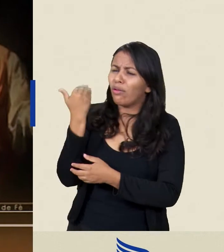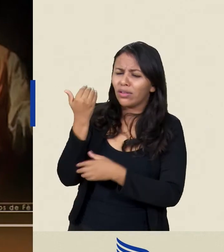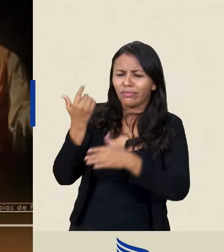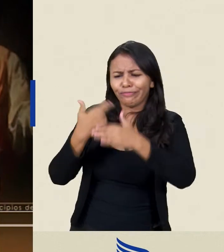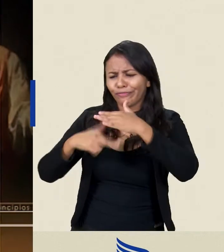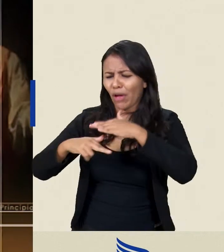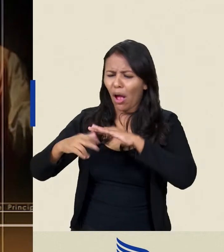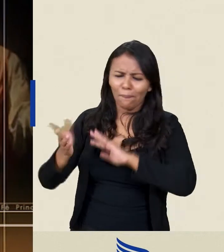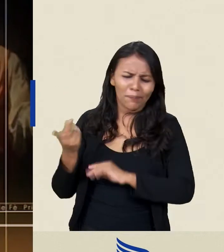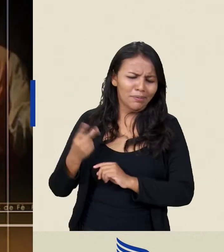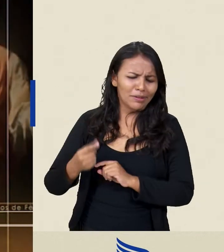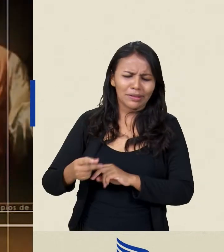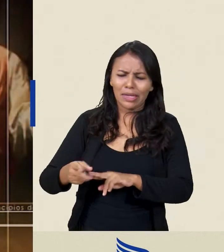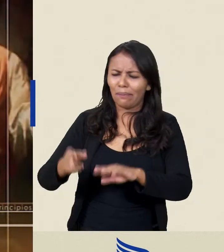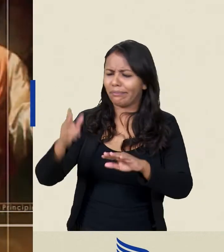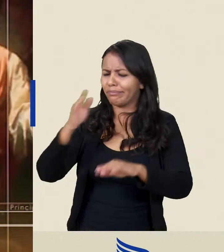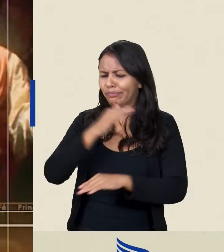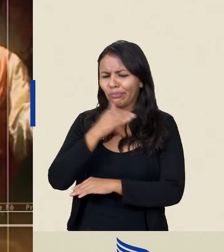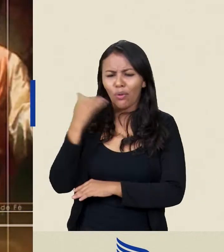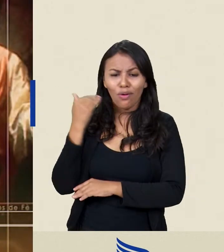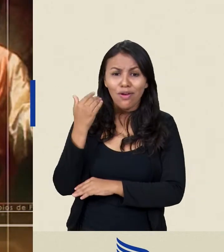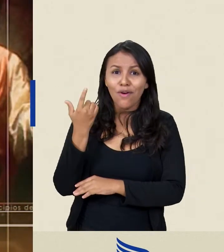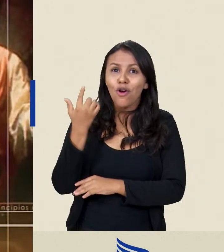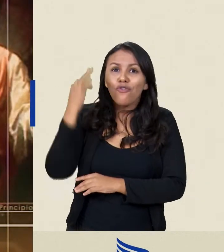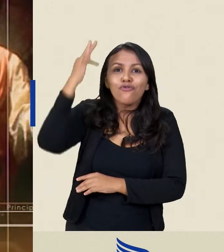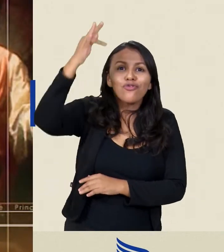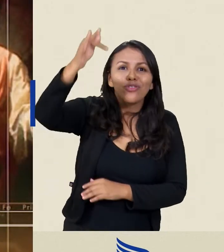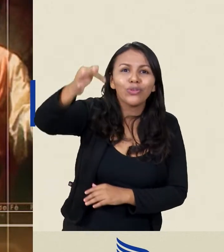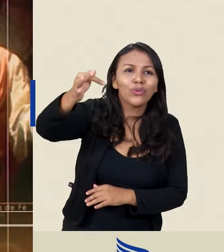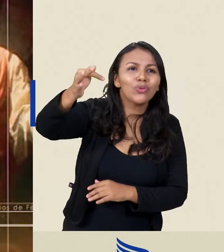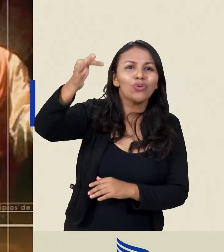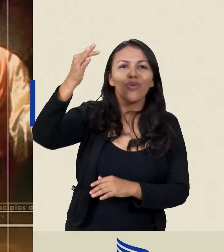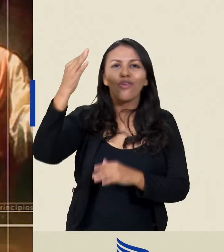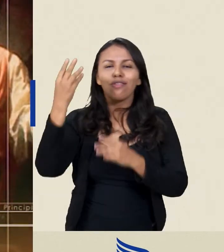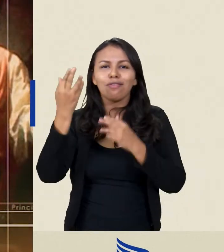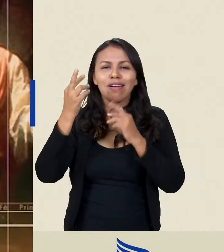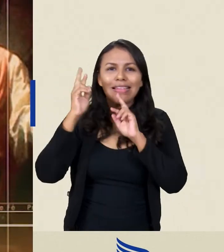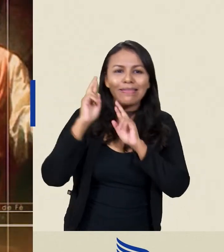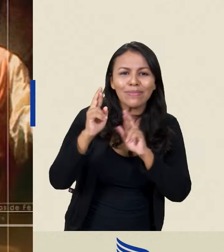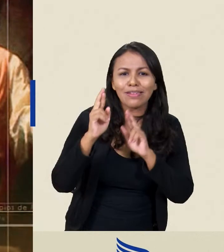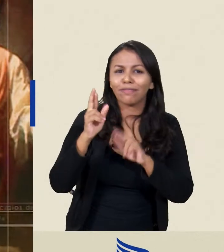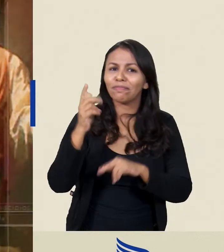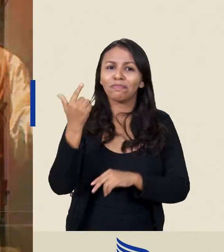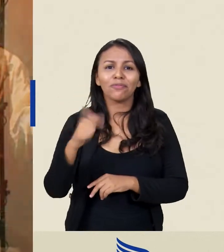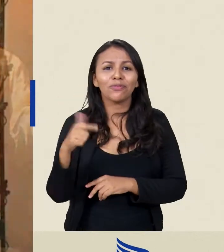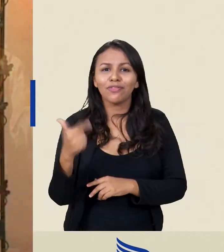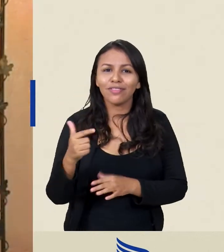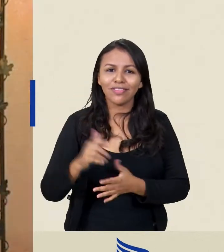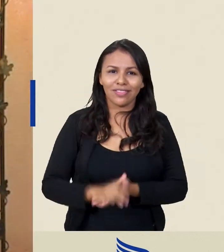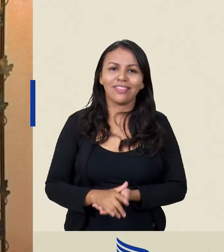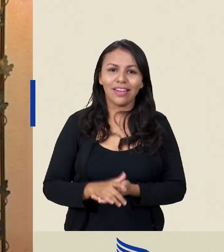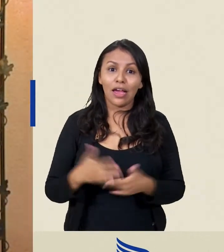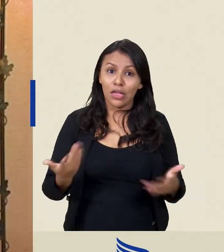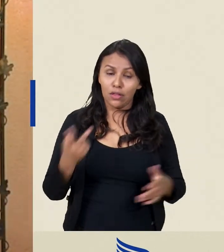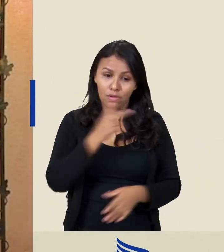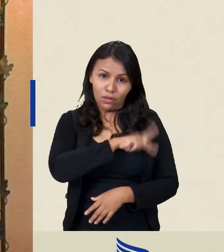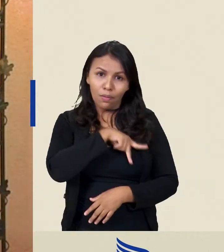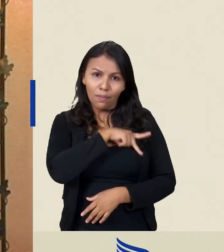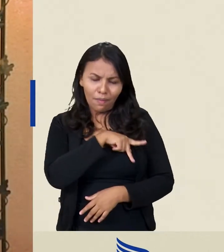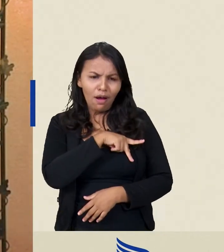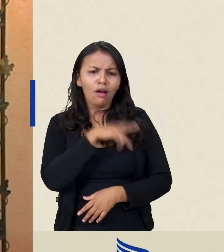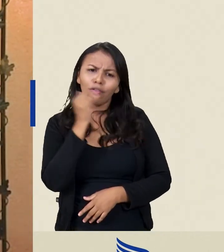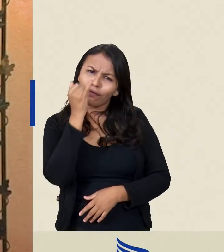A sua fé não ia além da sepultura, e o apóstolo Paulo dirigiu-se a eles com uma mensagem de conforto